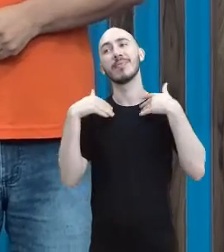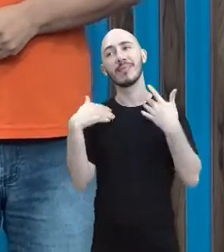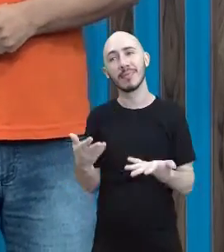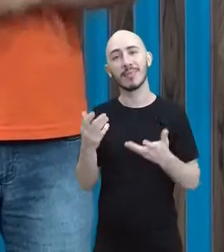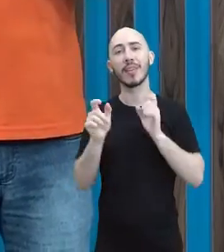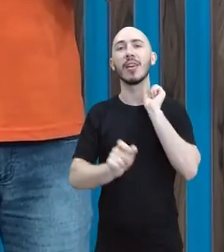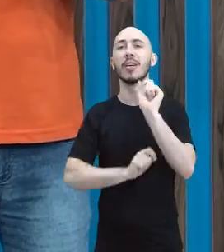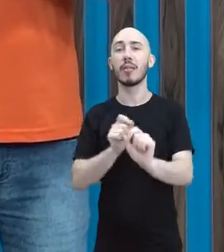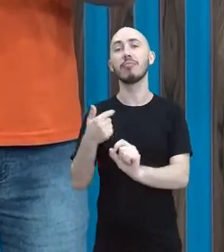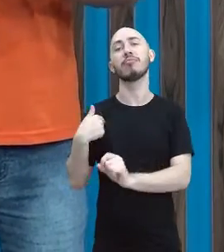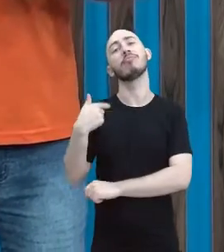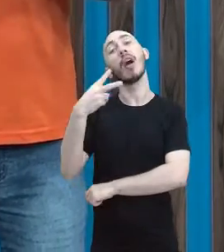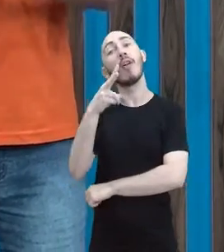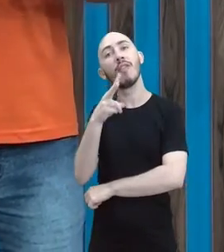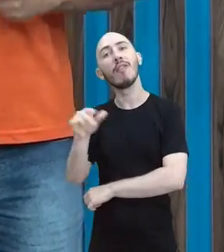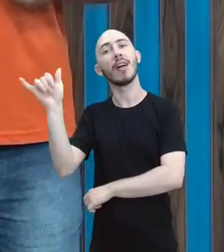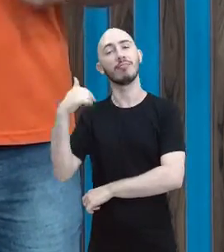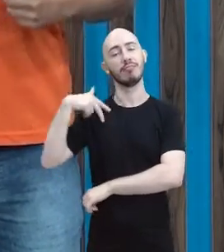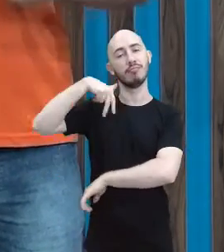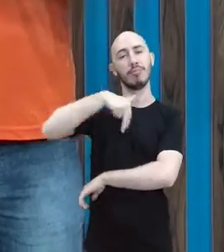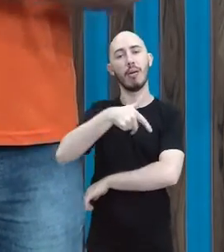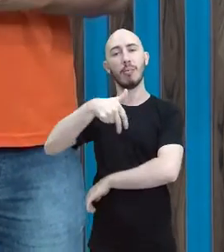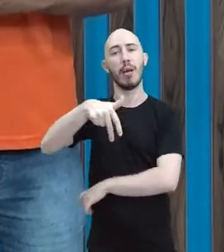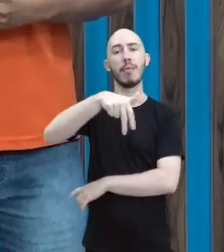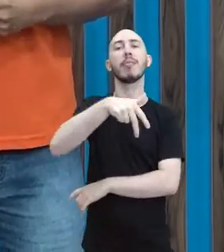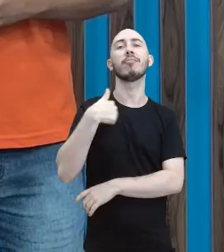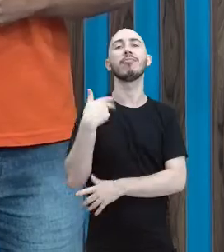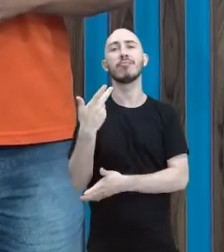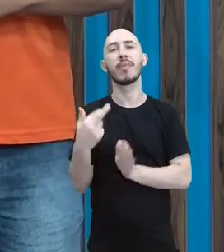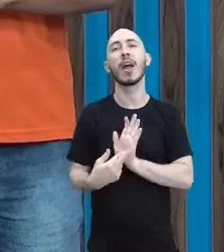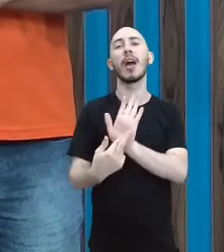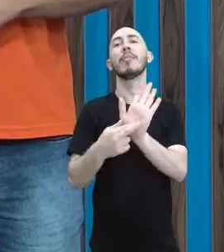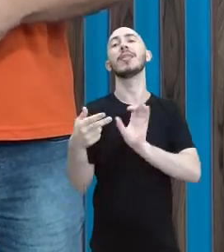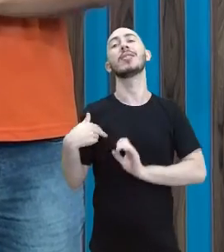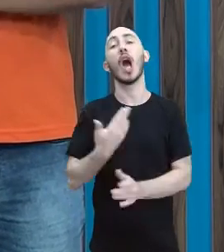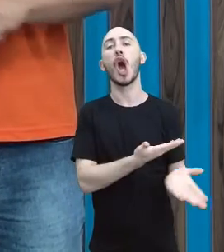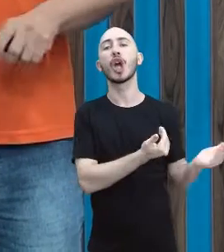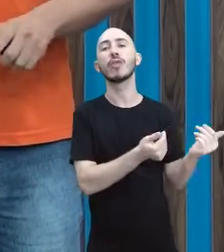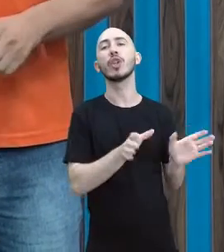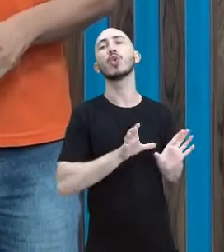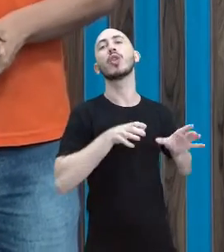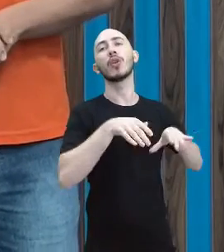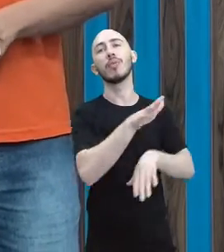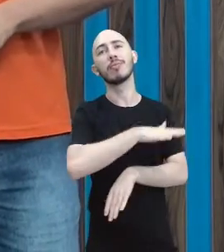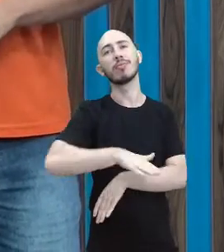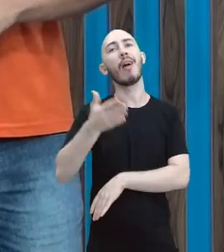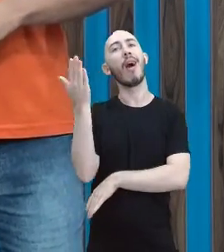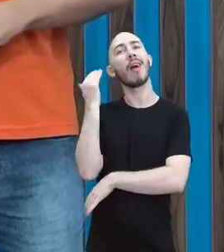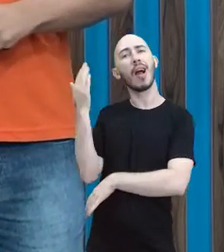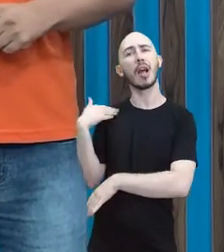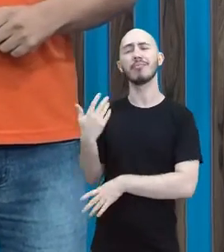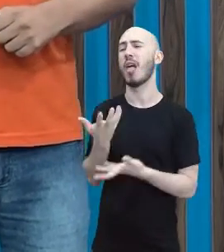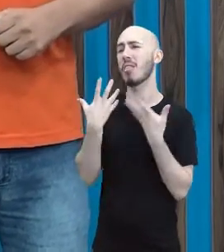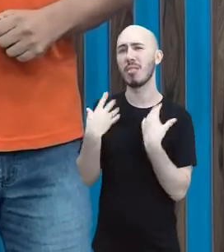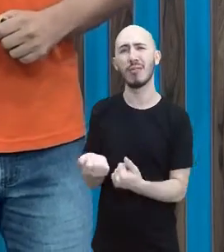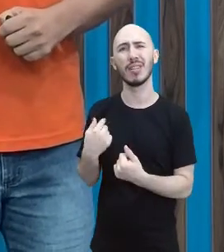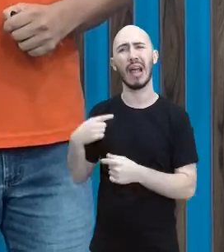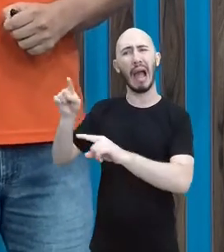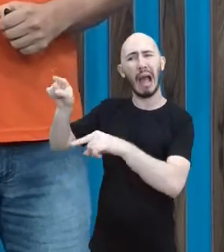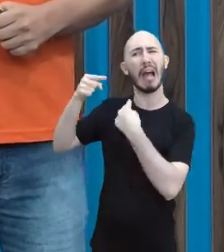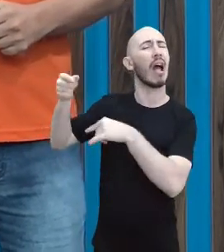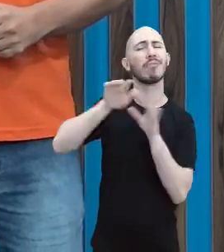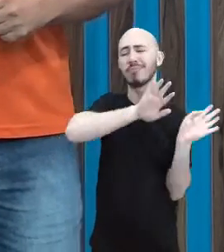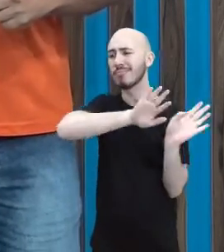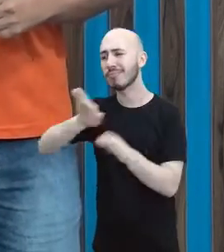então, essa música, ela representava muito o espírito daquela juventude que não aceitava a repressão, não aceitava a